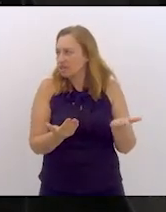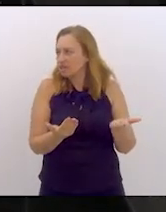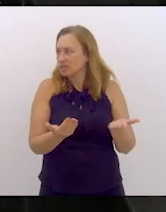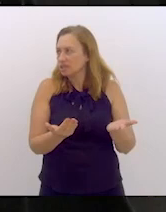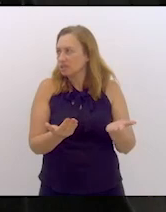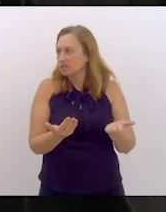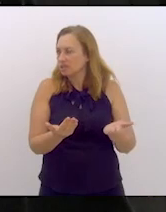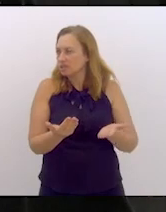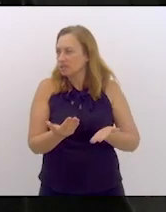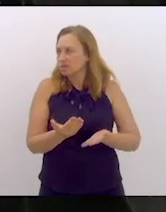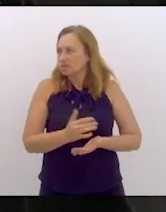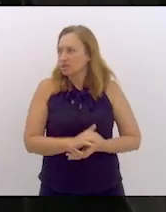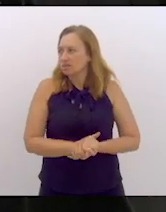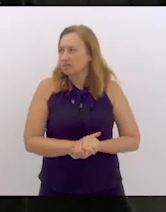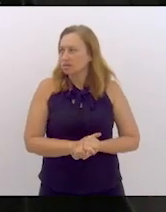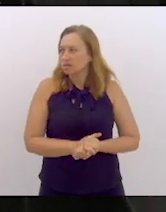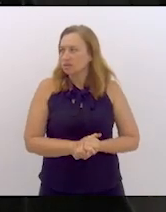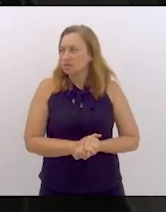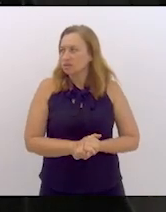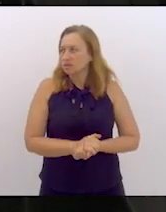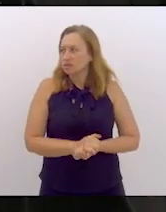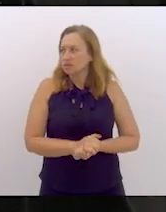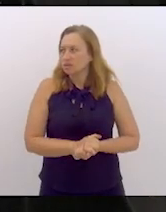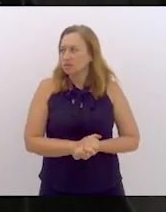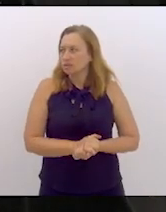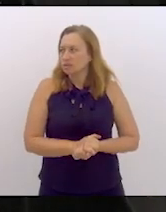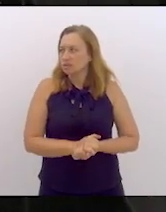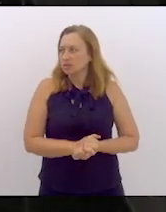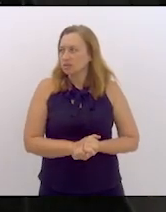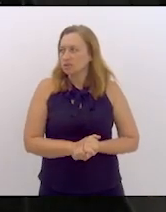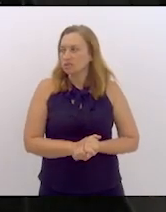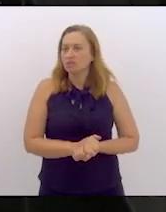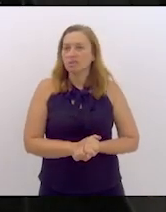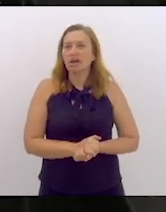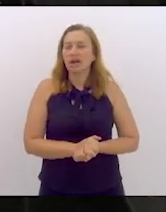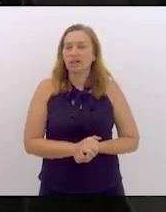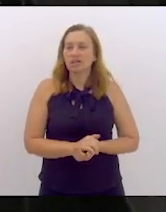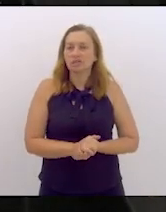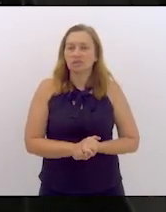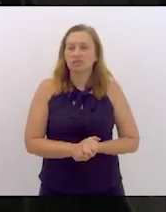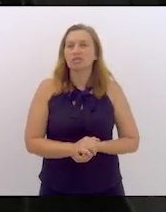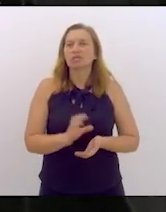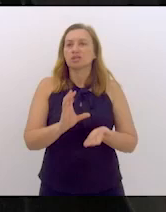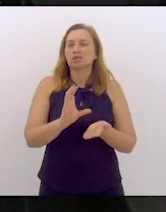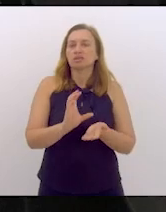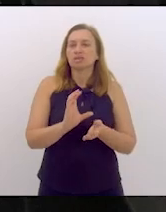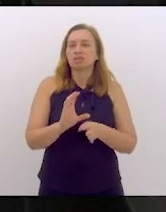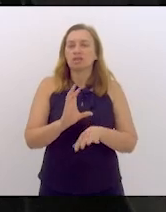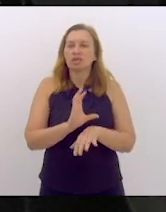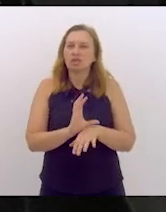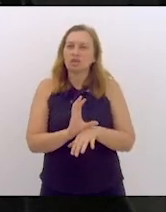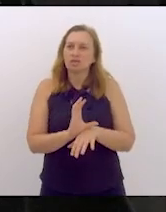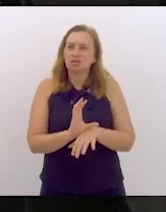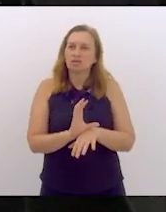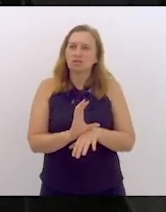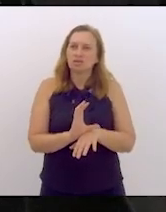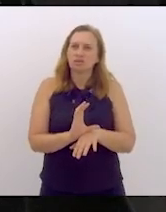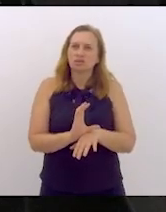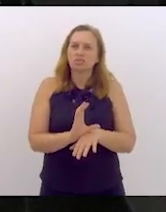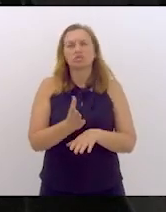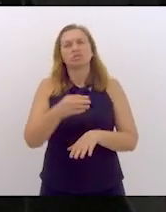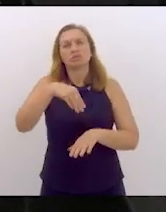vai perder é a complementação dos recursos feitas pelo MEC para